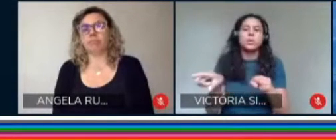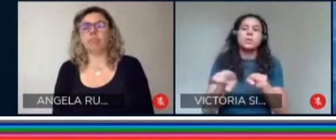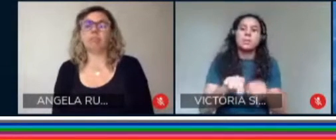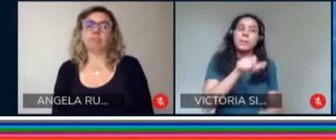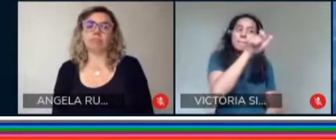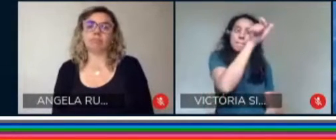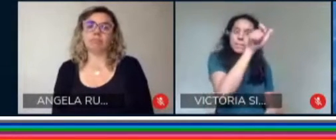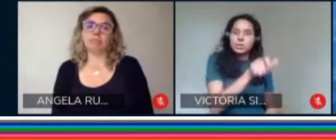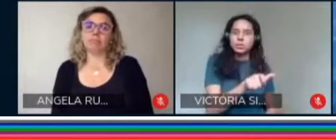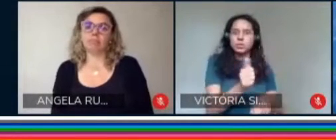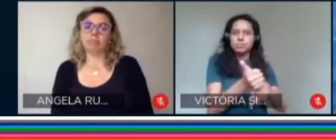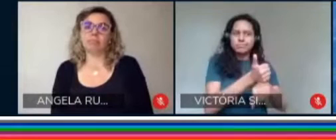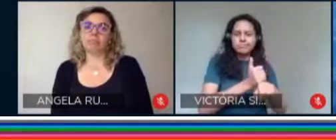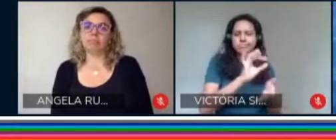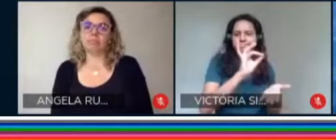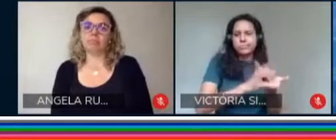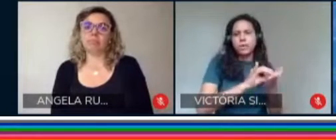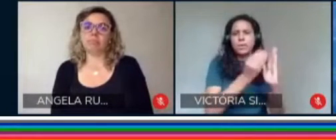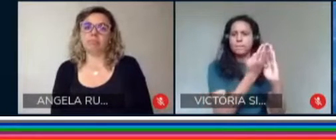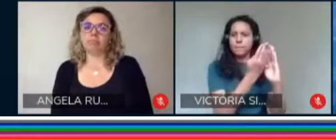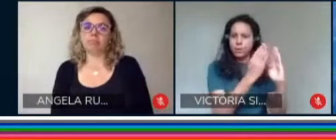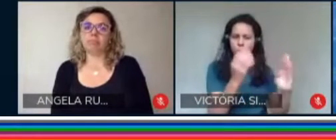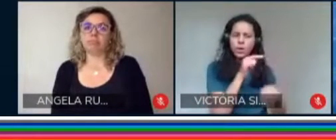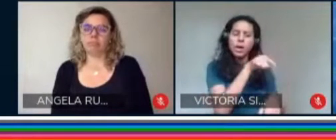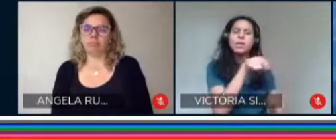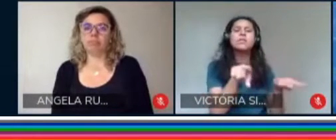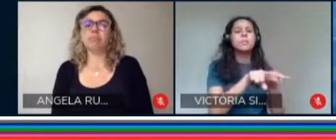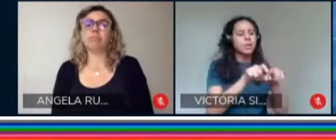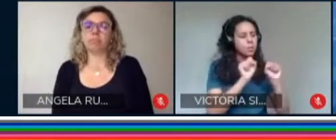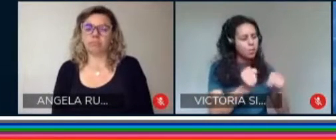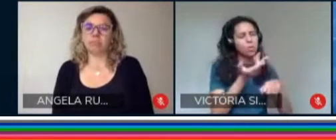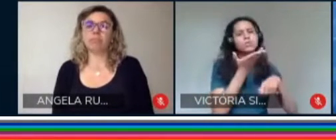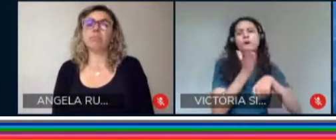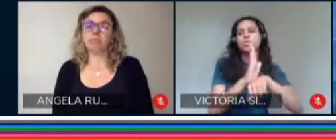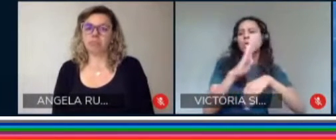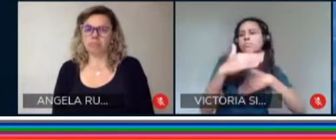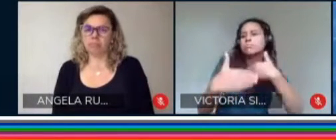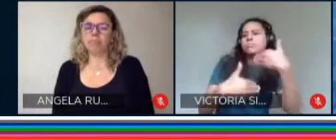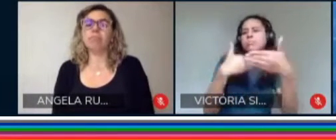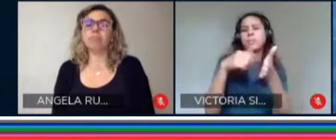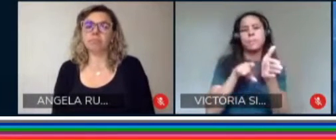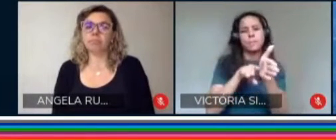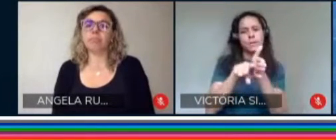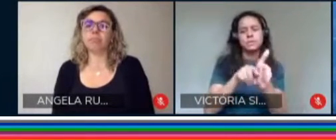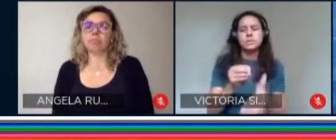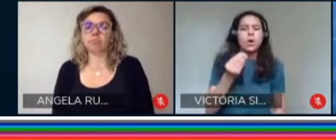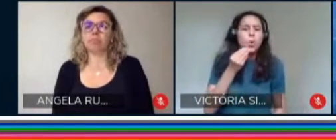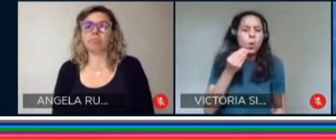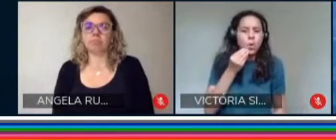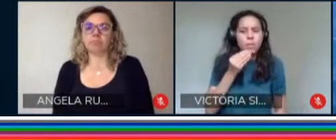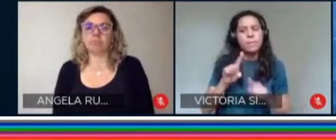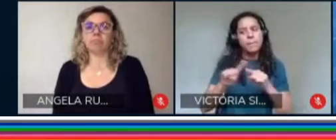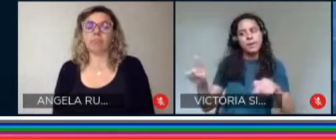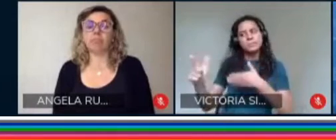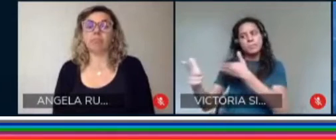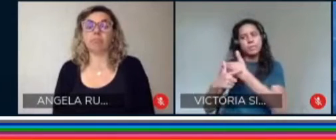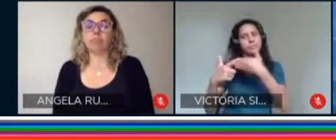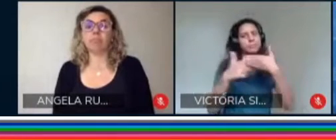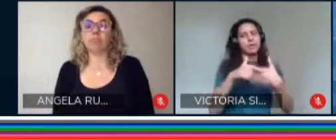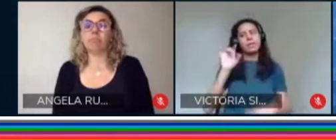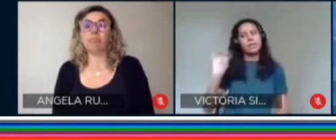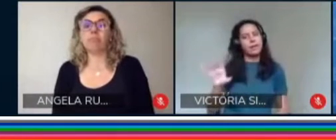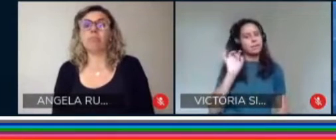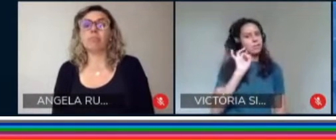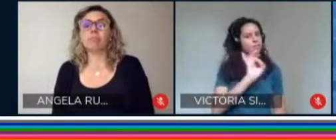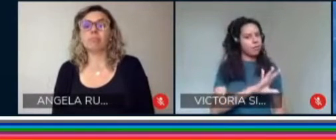disponível para ajudar os alunos a fazer esse desenvolvimento dessas pesquisas, né? o tamanho das fontes de informação não